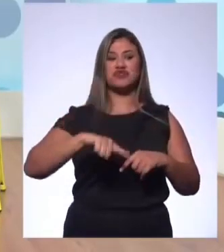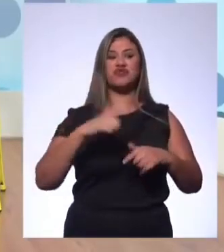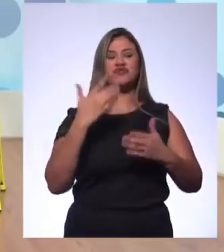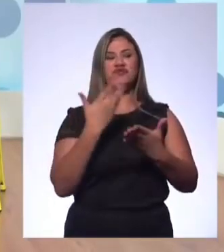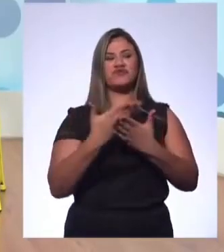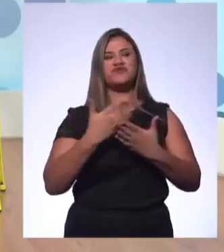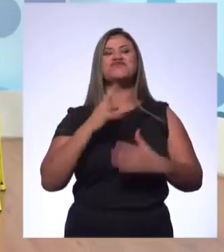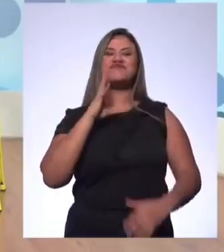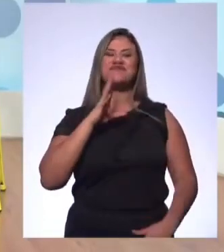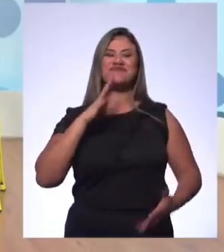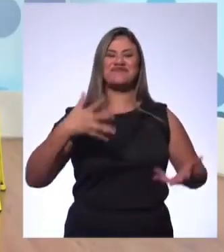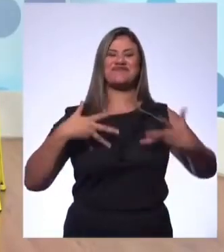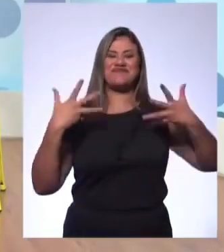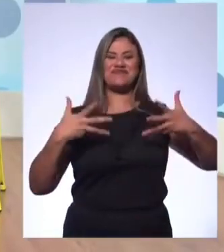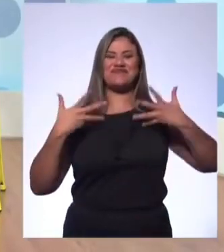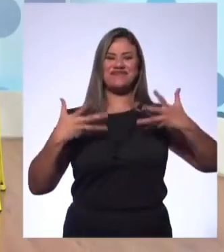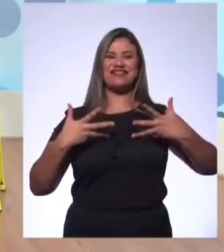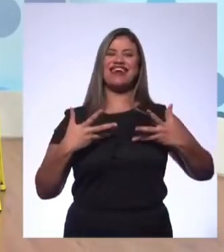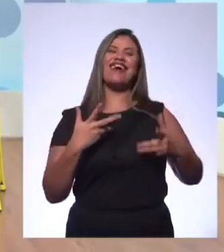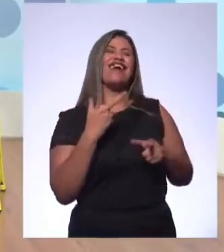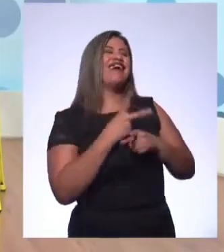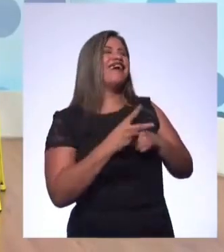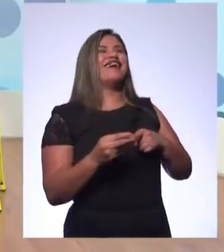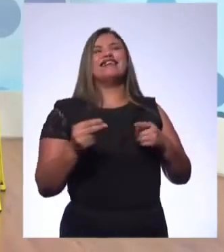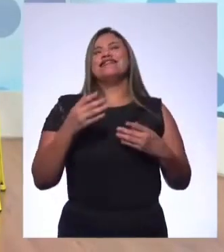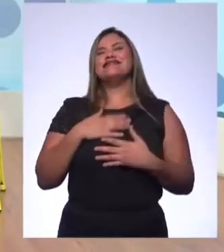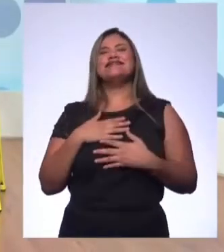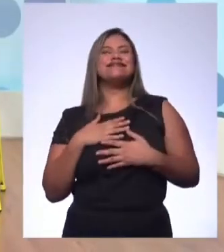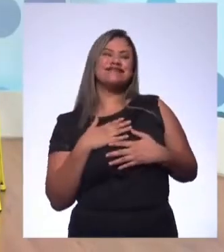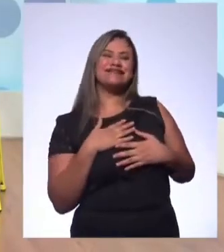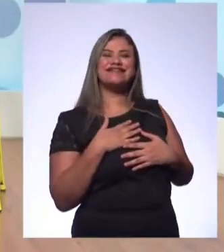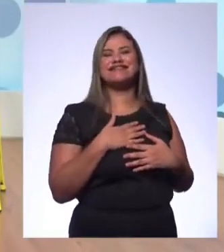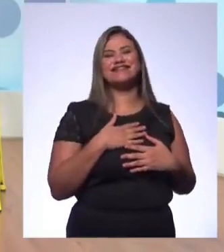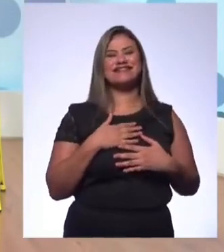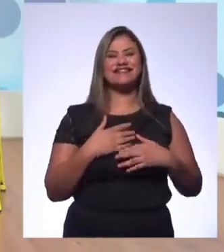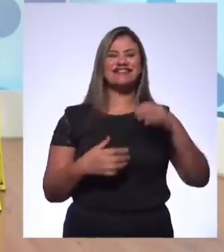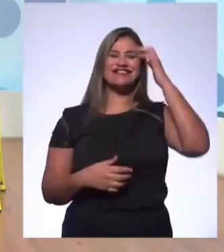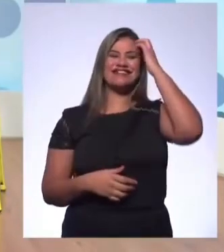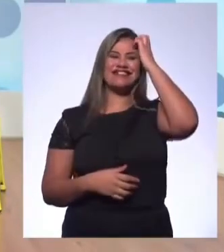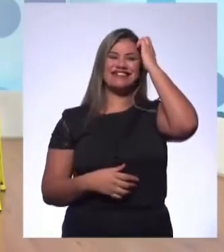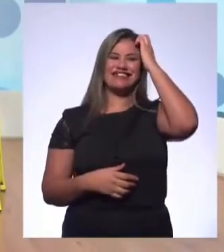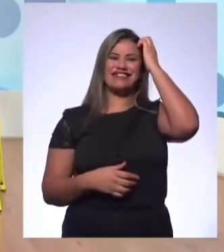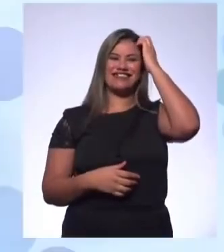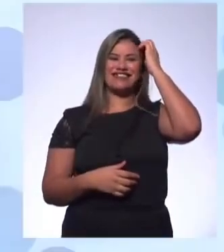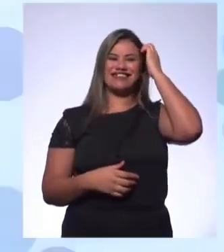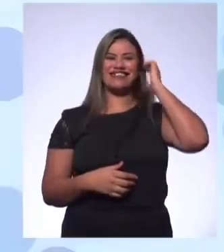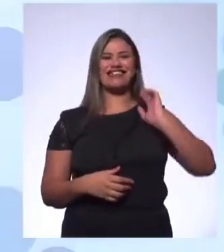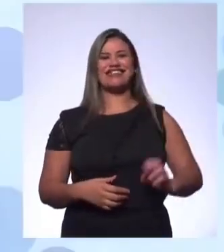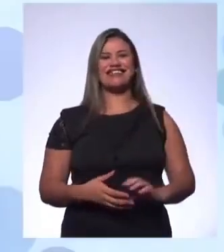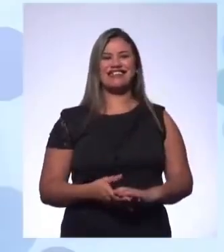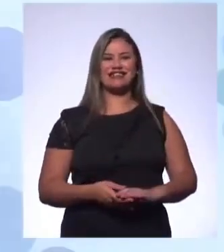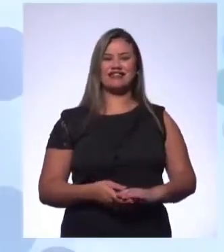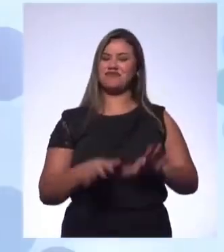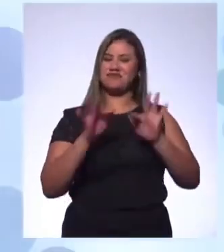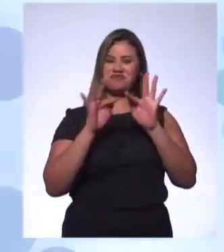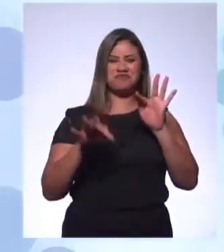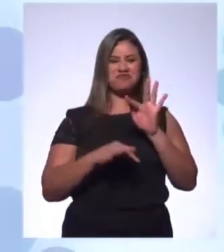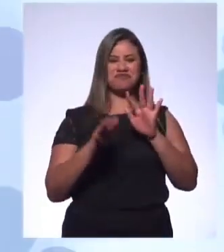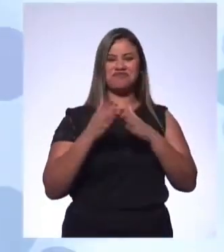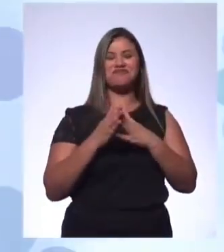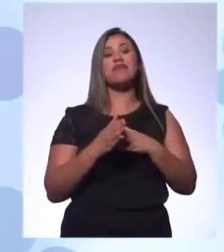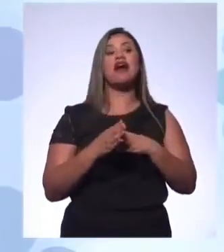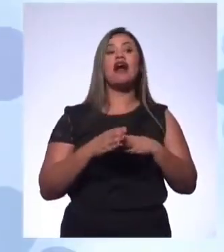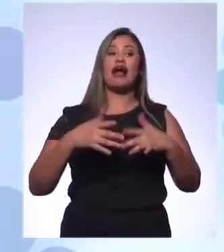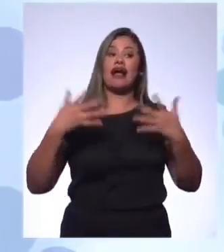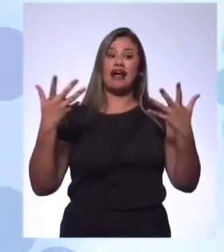Tava legal, tava divertido, né? É tão bom ganhar, gente, tão legal ganhar. Vamos lá, então. Mas foi por pouco. Falamos de eu não quis, que eu sou humilde. Verdade. Falamos de